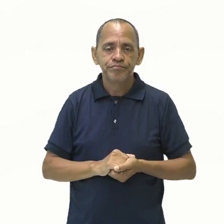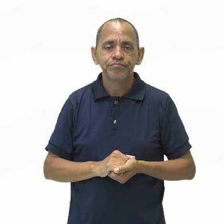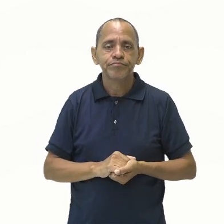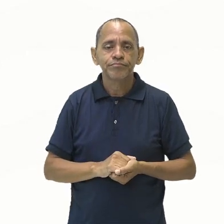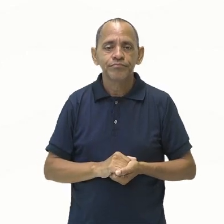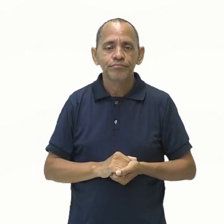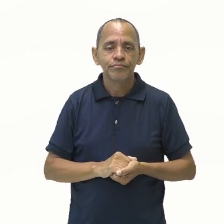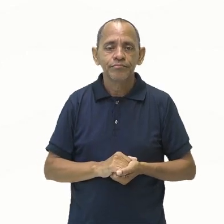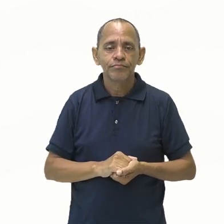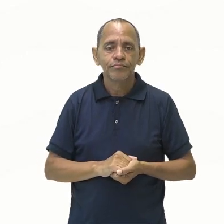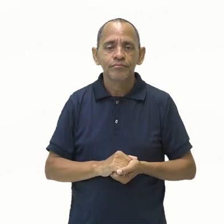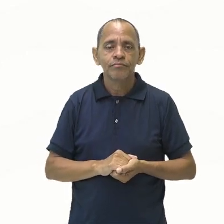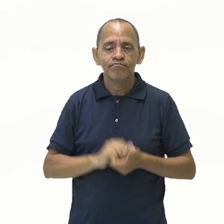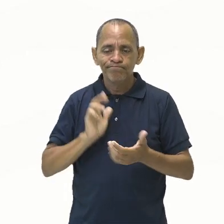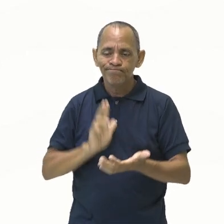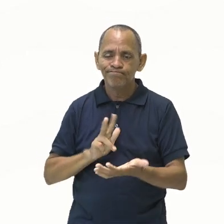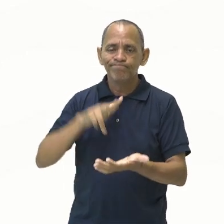precisará